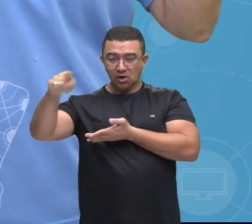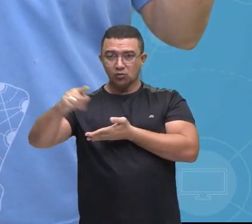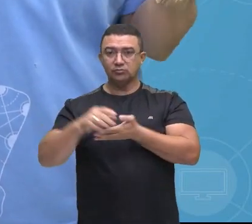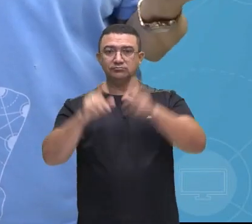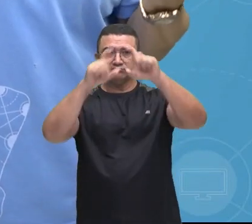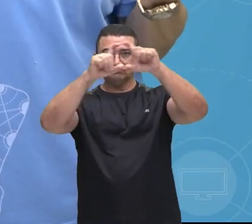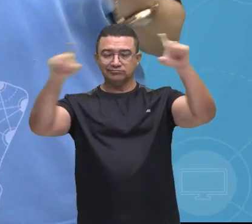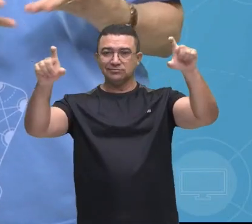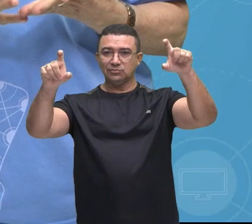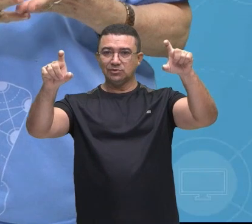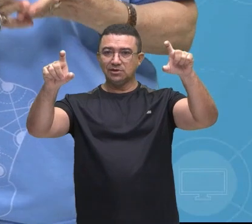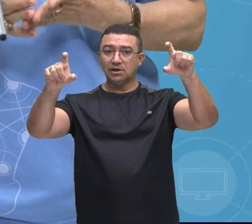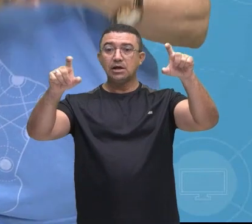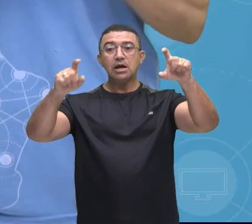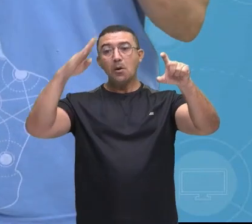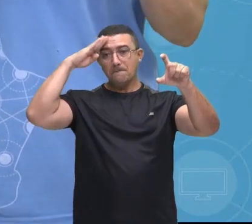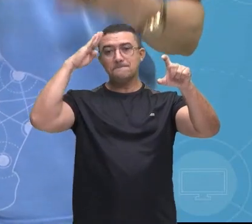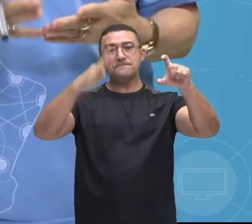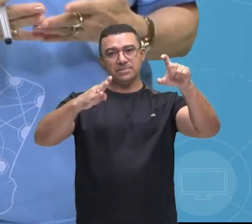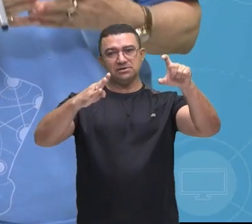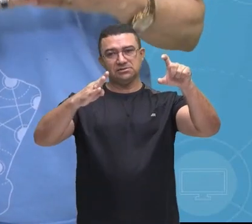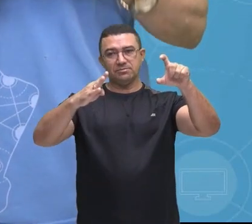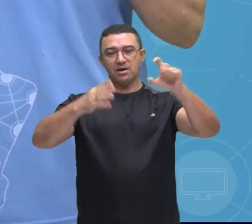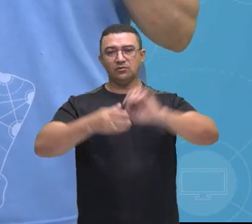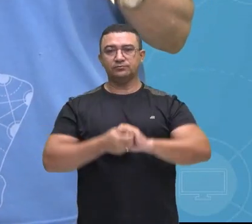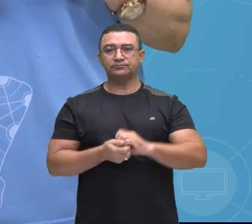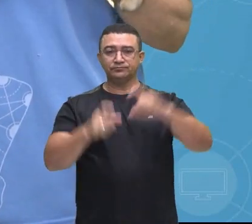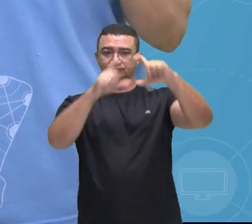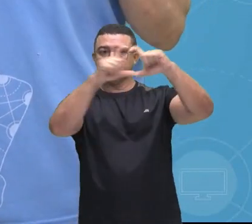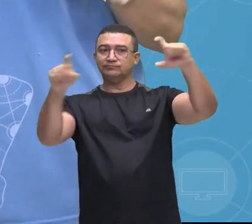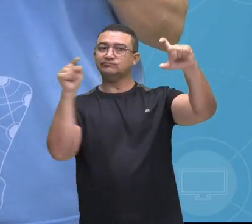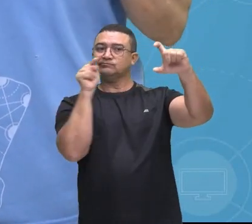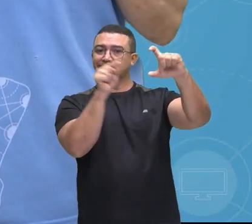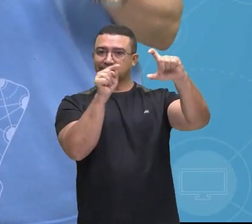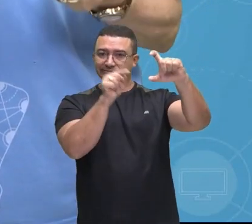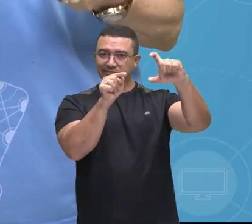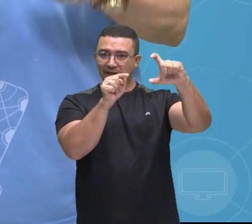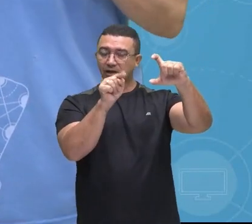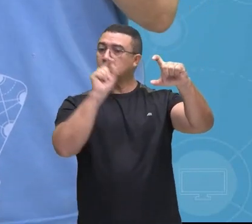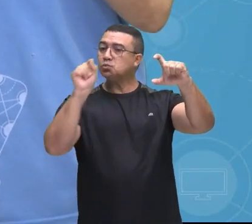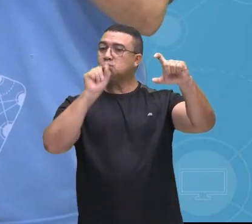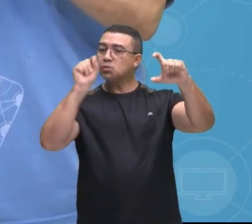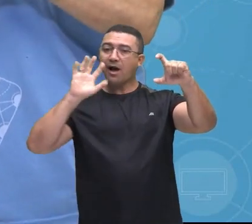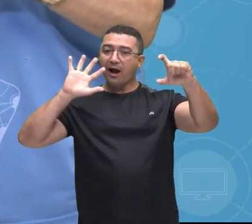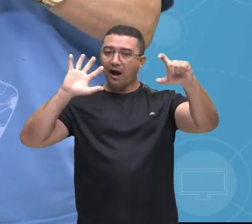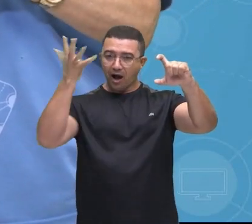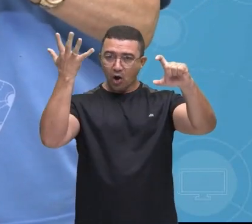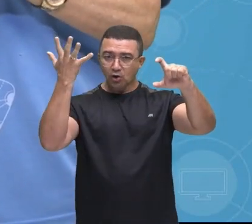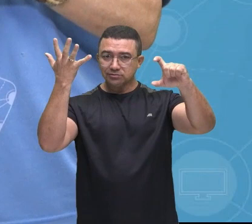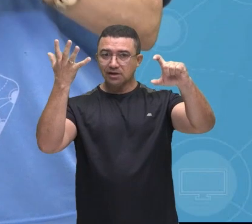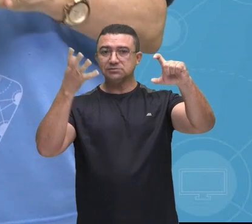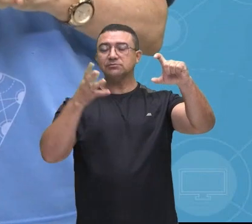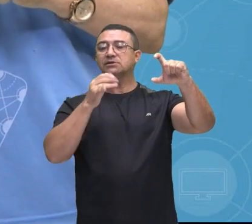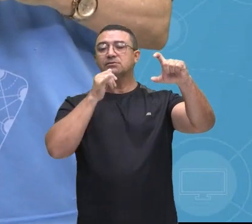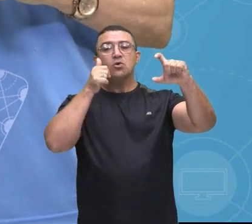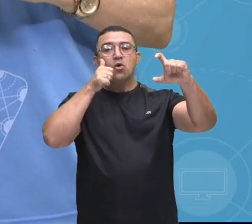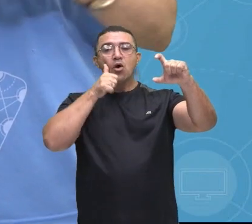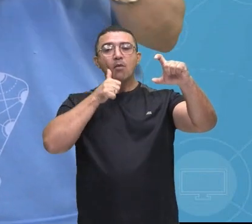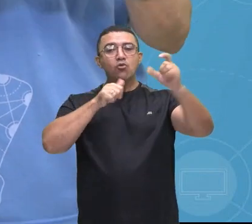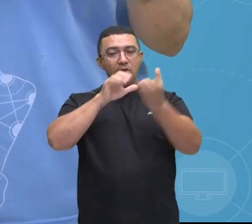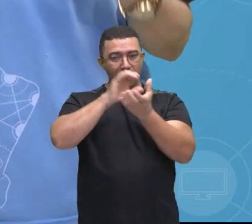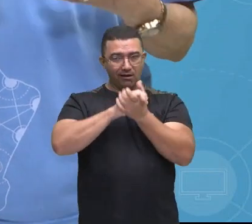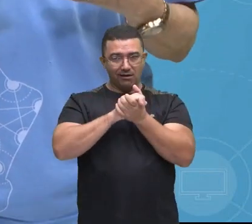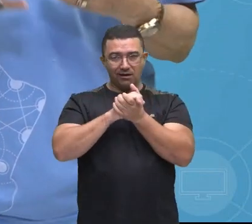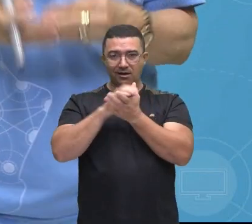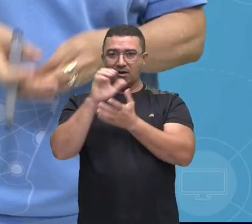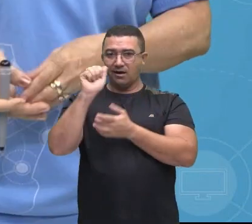tópico frasal, certo? E nele, o que é que se dá? O que é que ocorre? A esposa de Amir Klink,